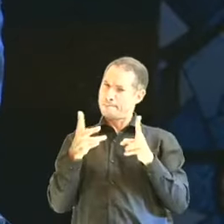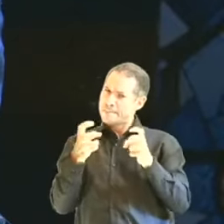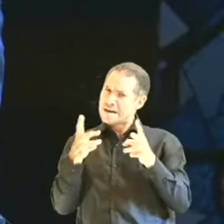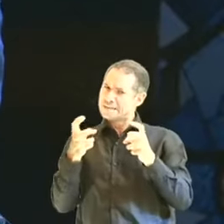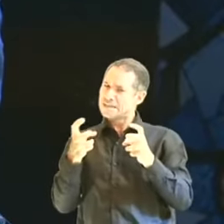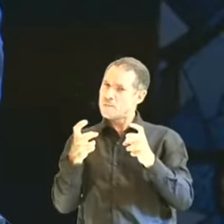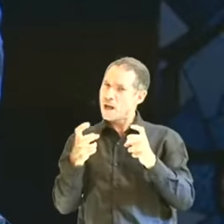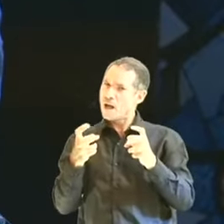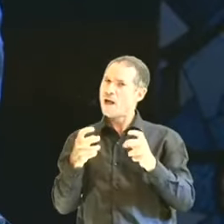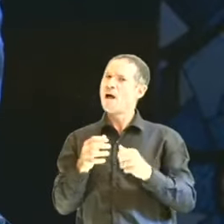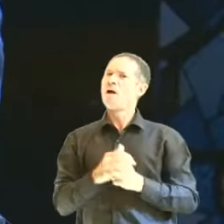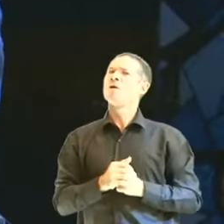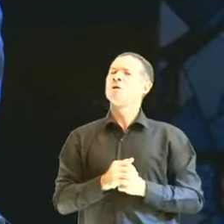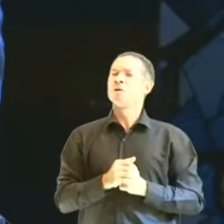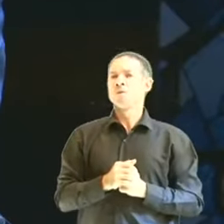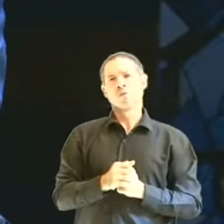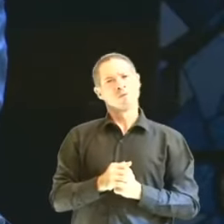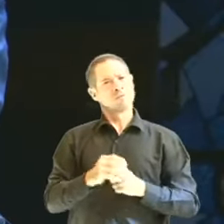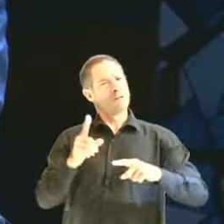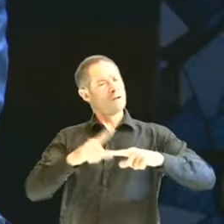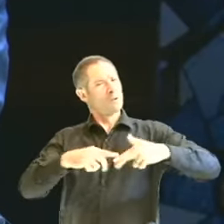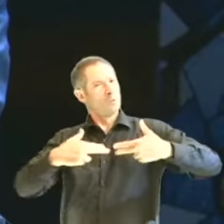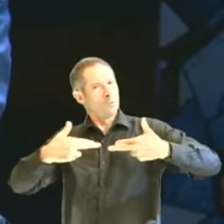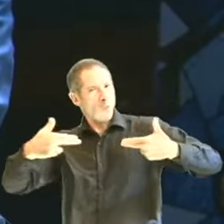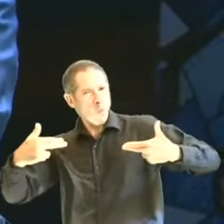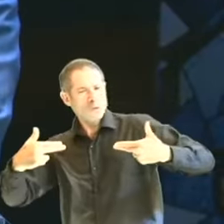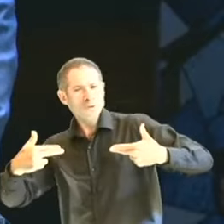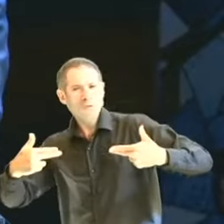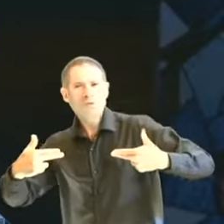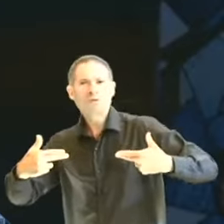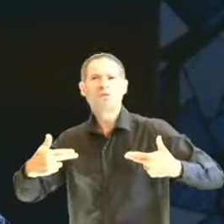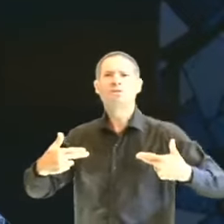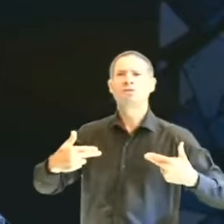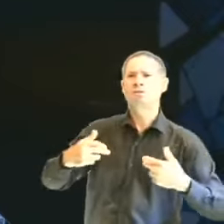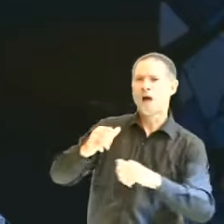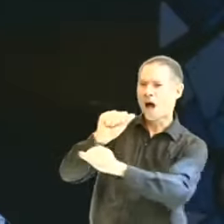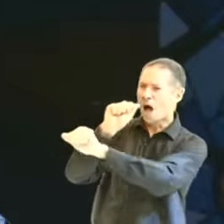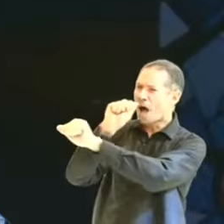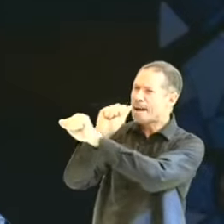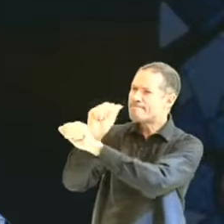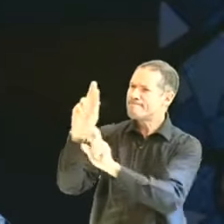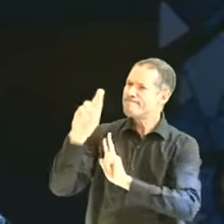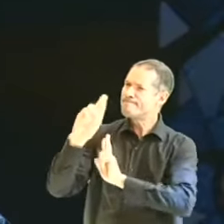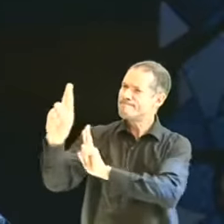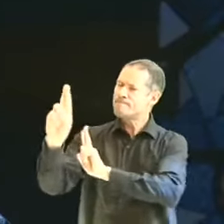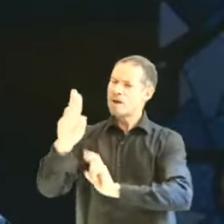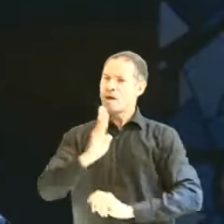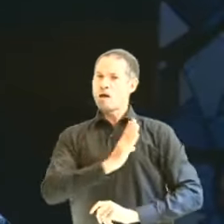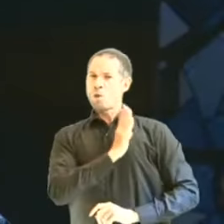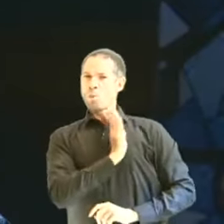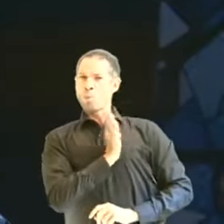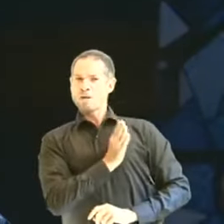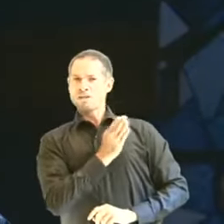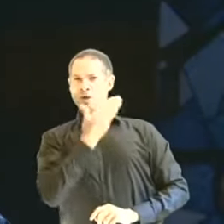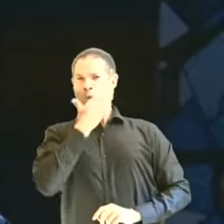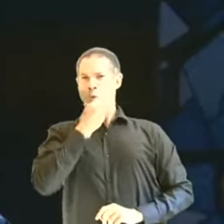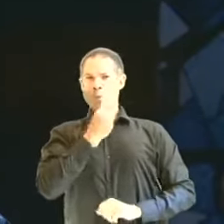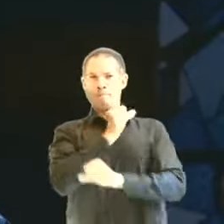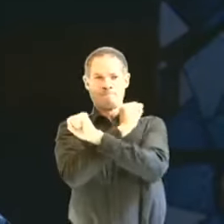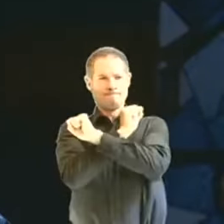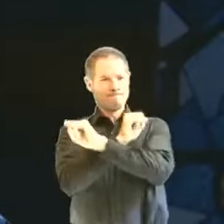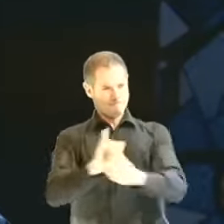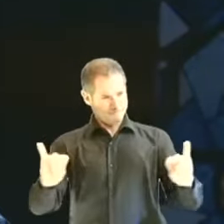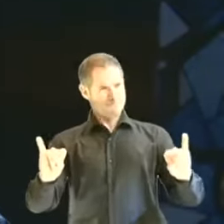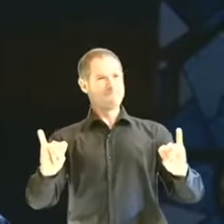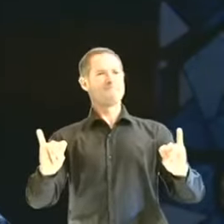vai perceber que as coisas que trouxeram esperança ao coração do profeta